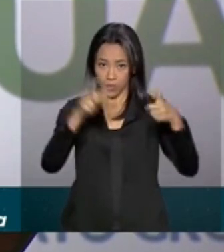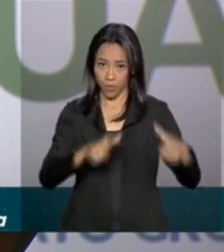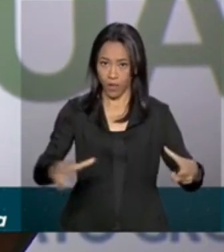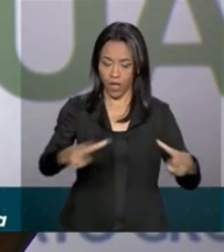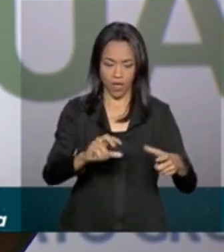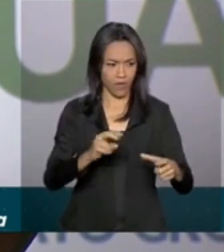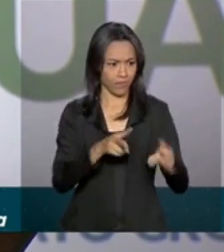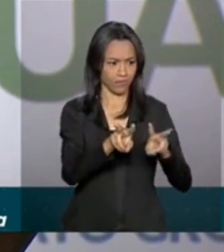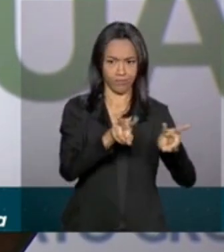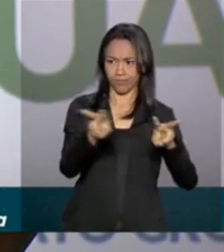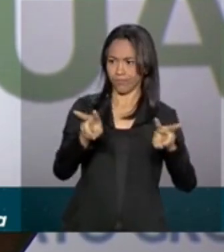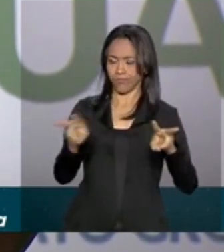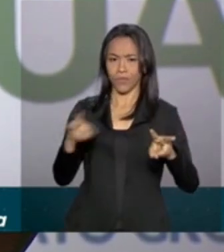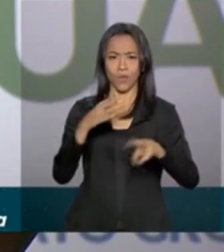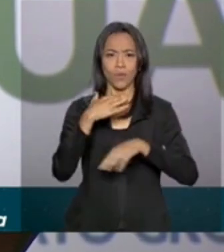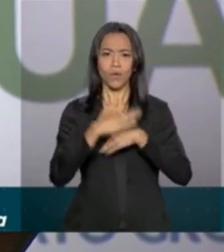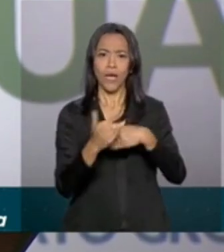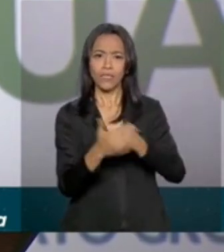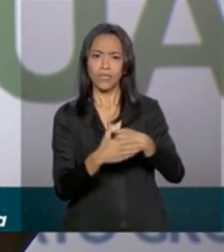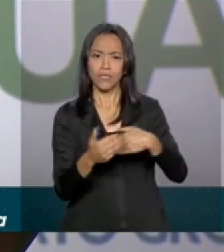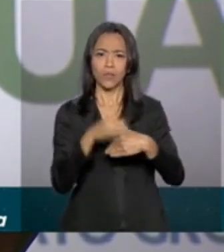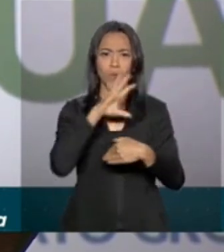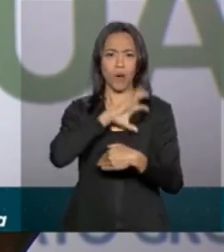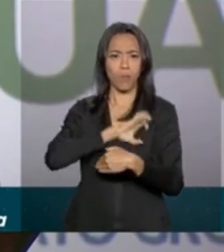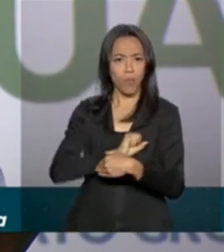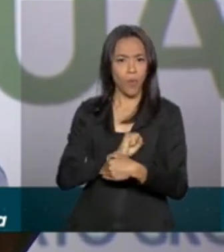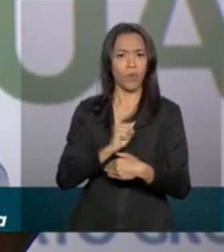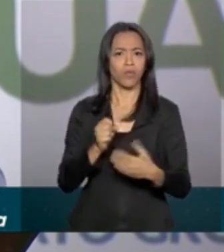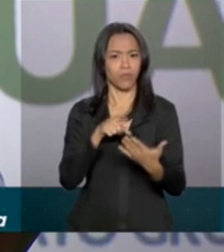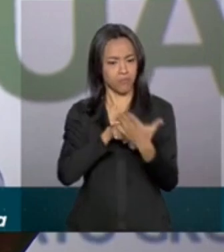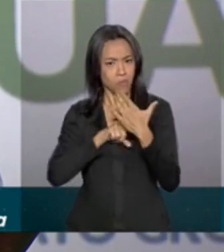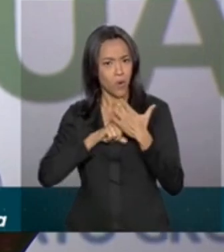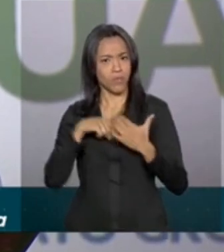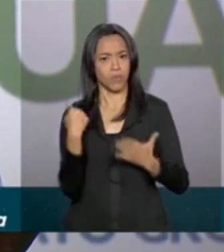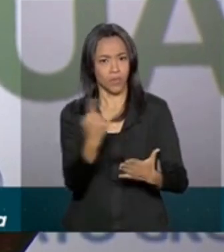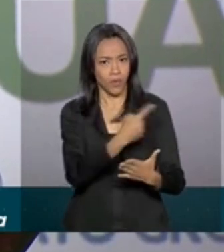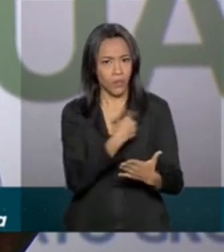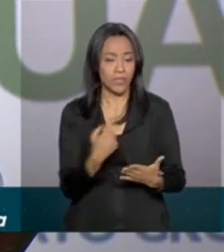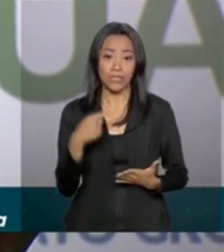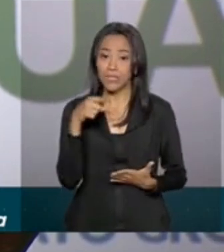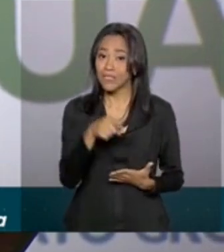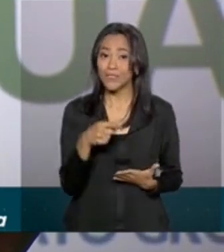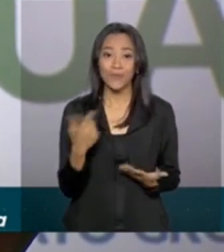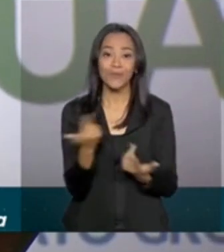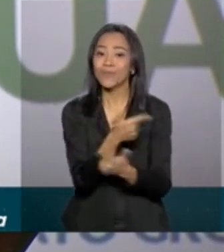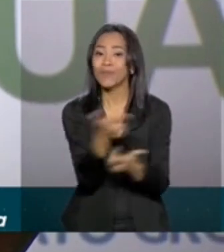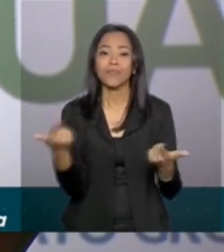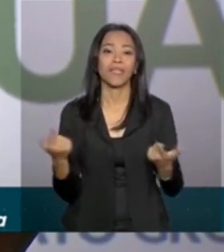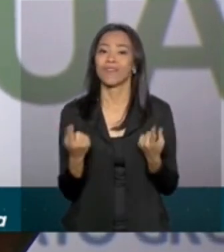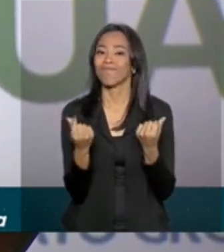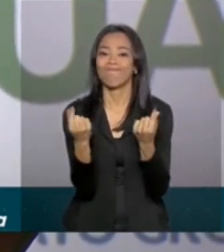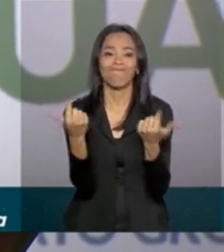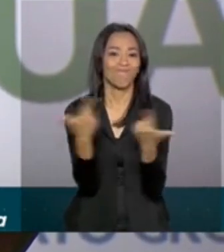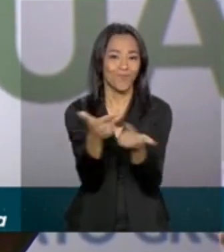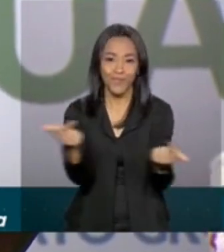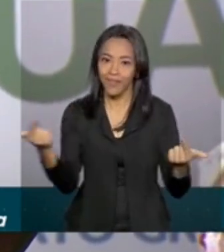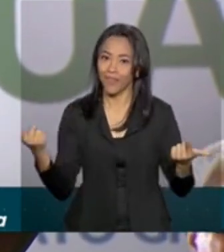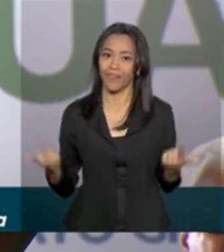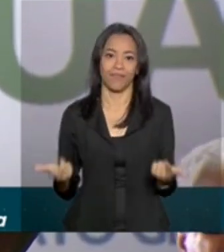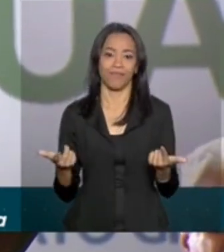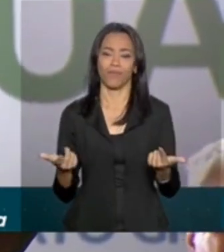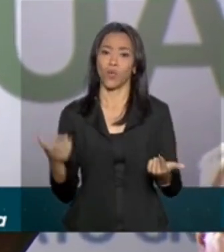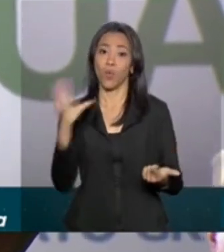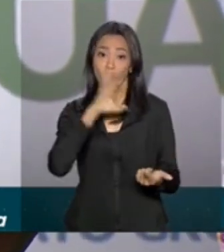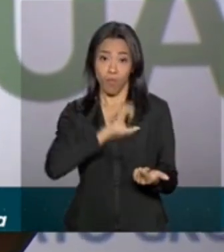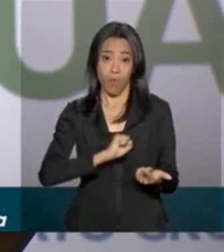carinho, o apoio, o calor que o povo demonstra a nós. Isso não tem preço. A maior glória de um